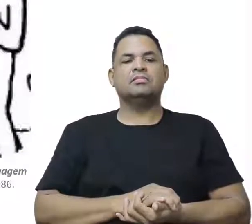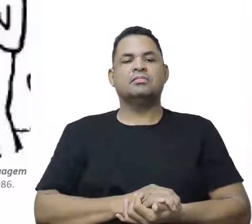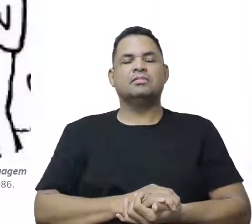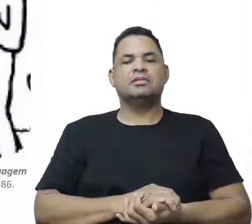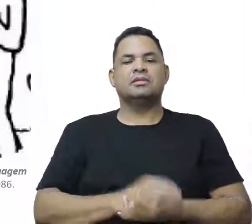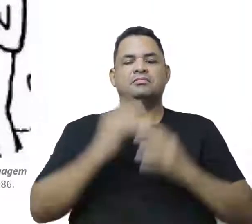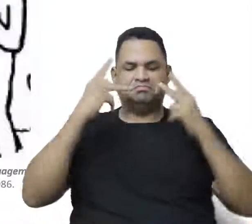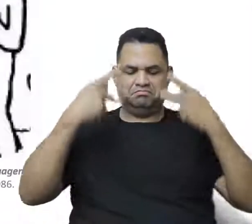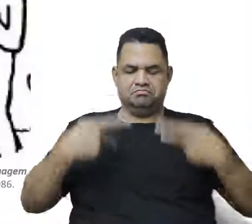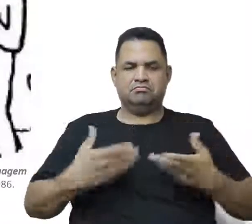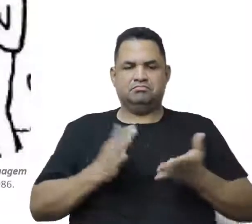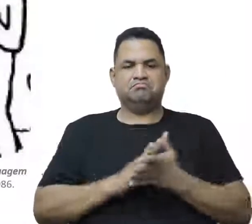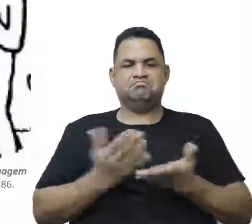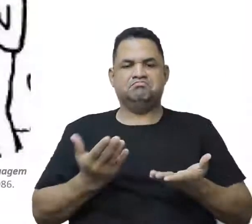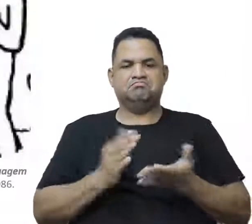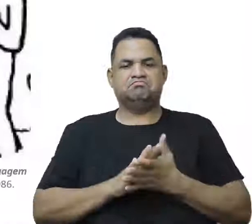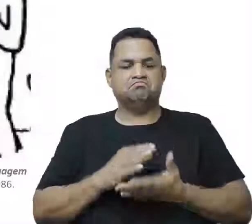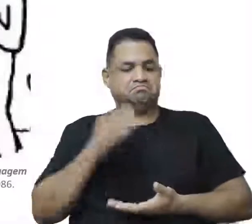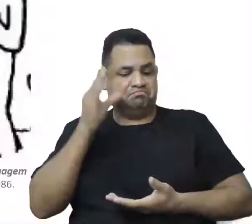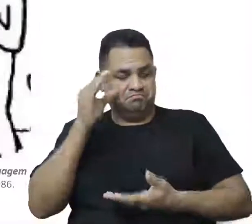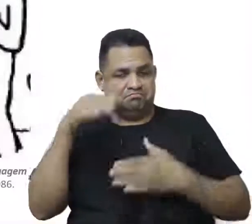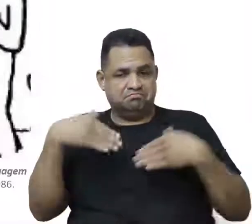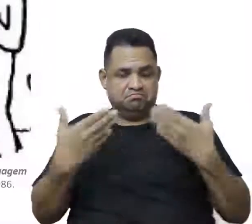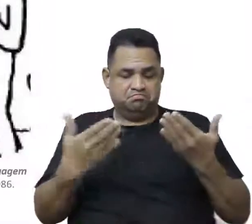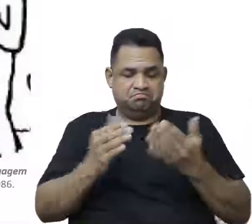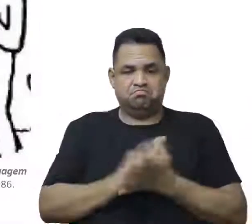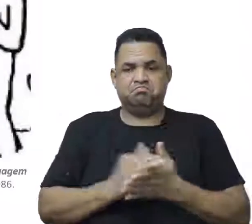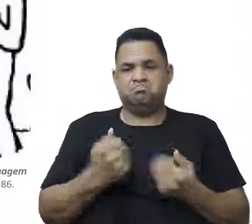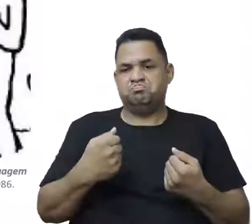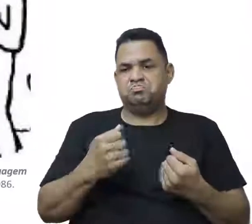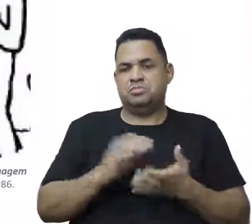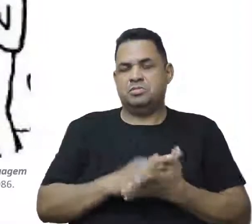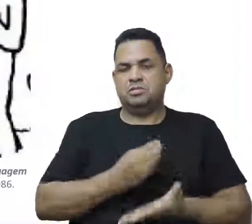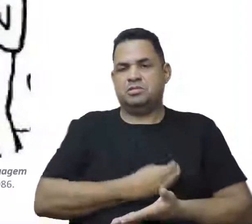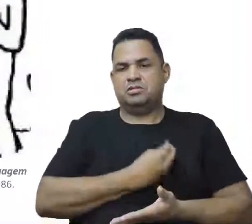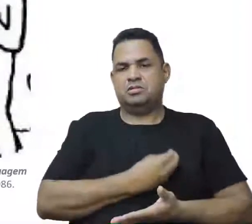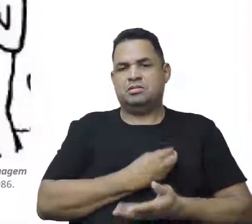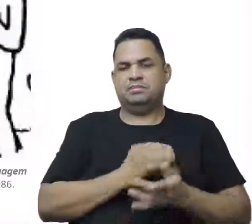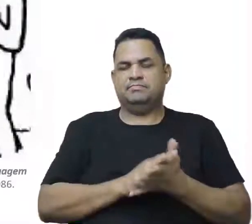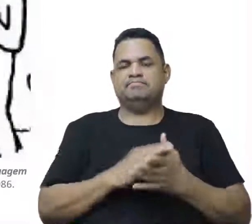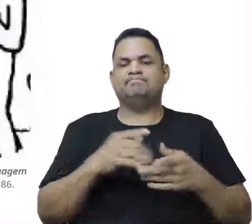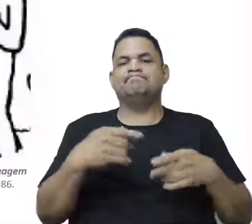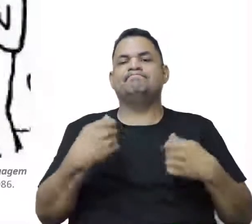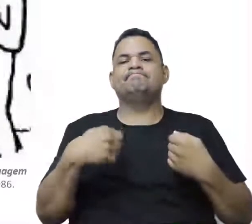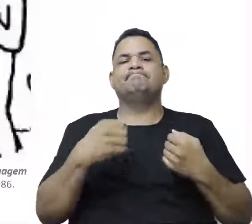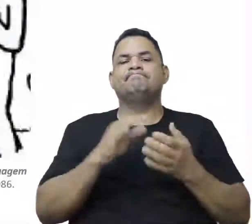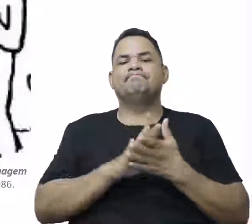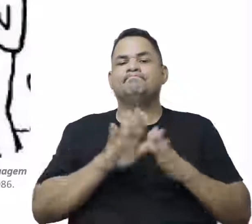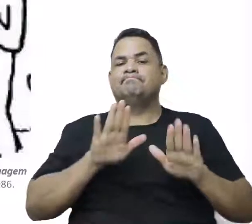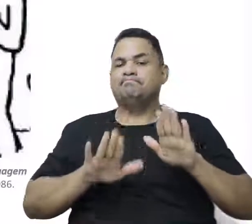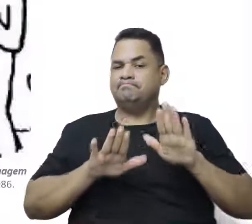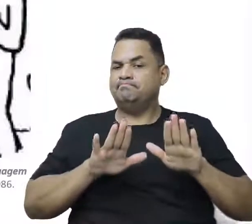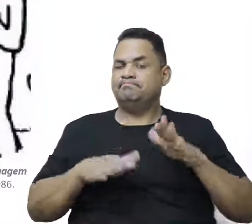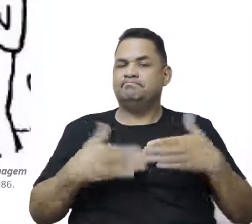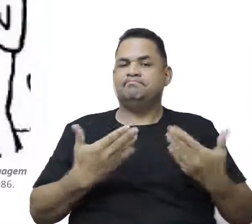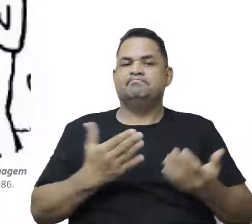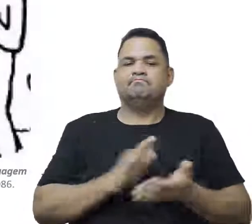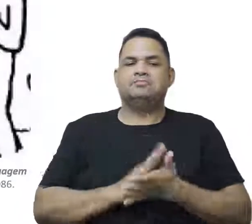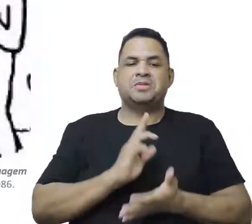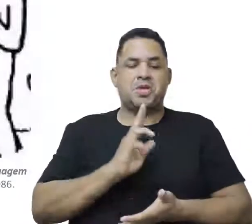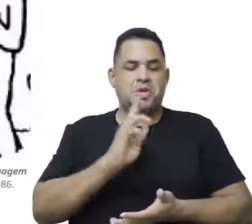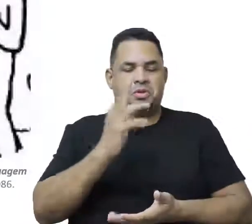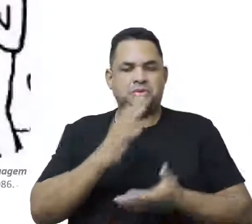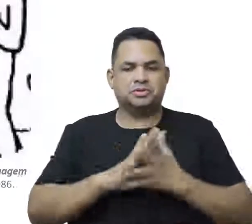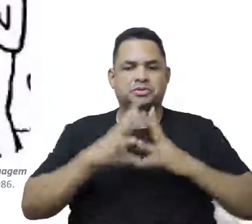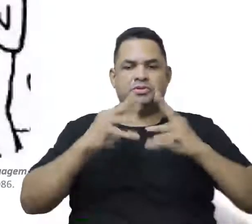postura, ela pode ser interessante em algum momento da nossa vida, né? Mas é algo também que a gente tem que cuidar. Não dá pra gente ser sempre assim